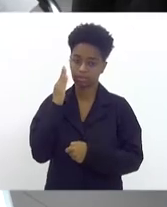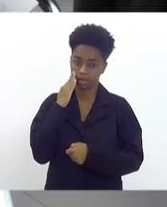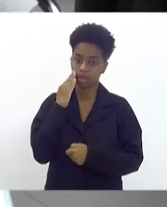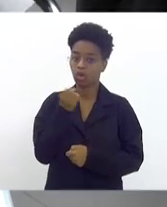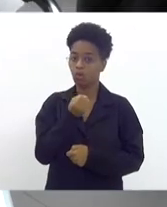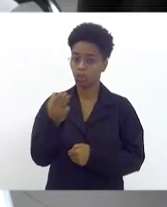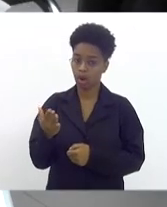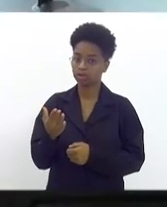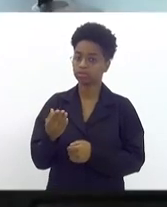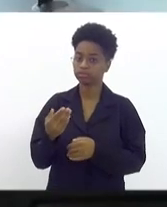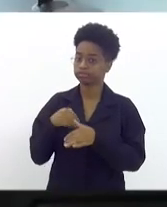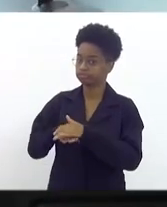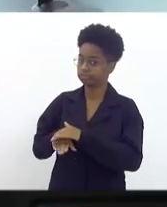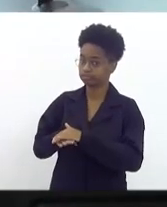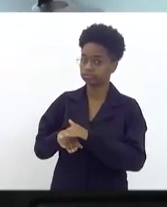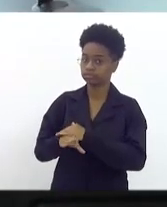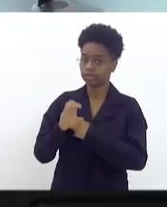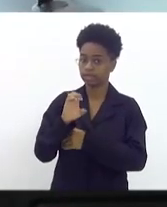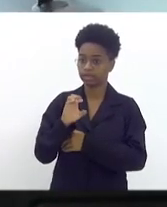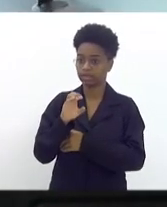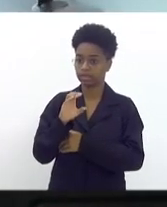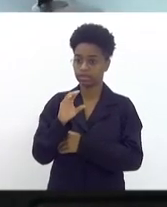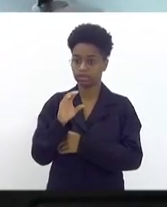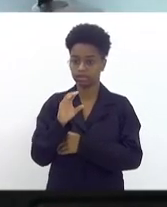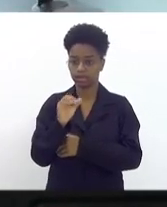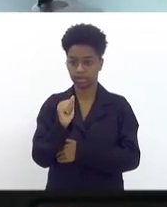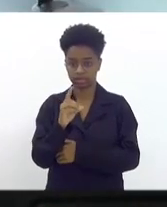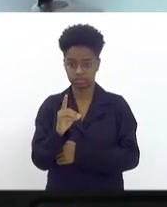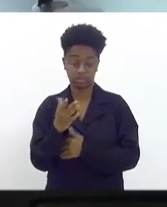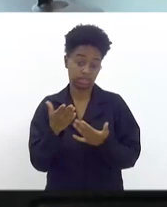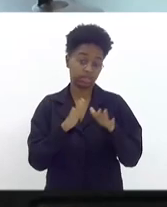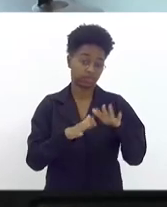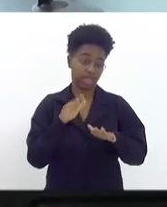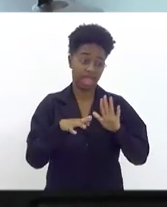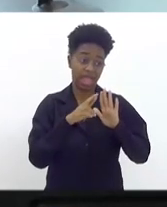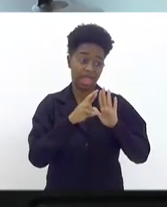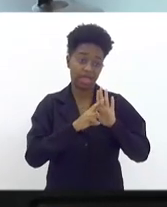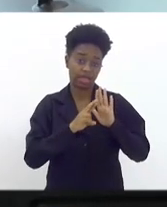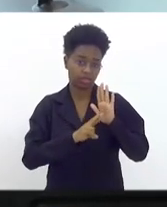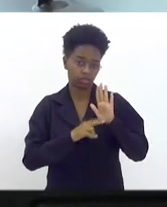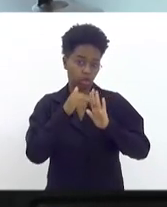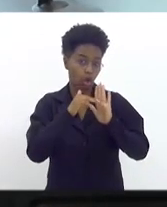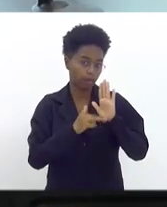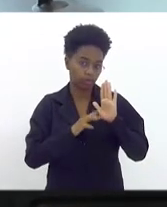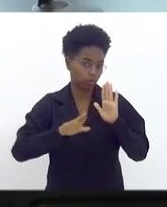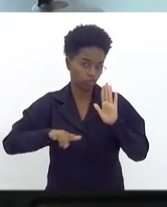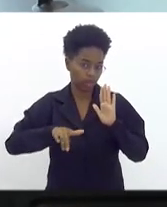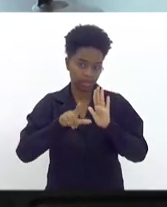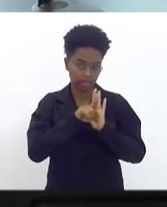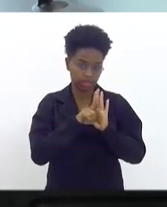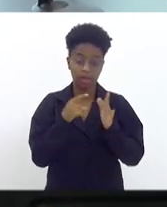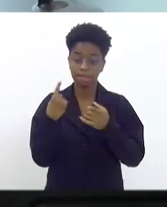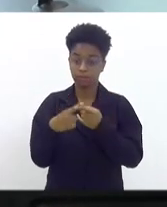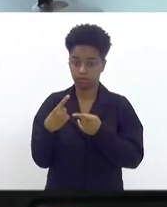de crédito prescrito nos últimos 10 anos. Mas pode ser que seja uma norma e não uma legislação. Sim, exatamente. Porque qual é a